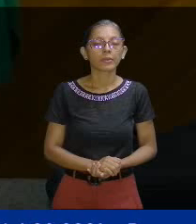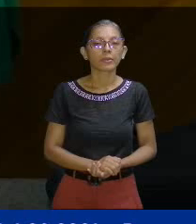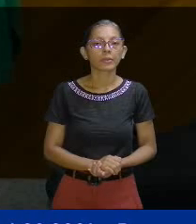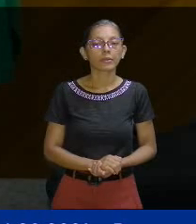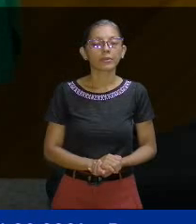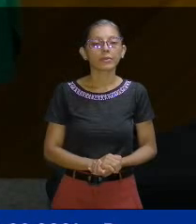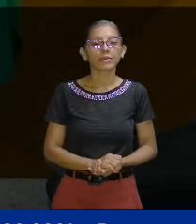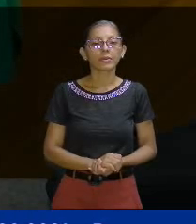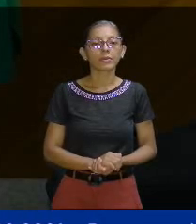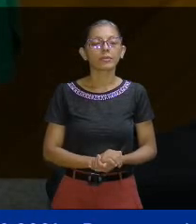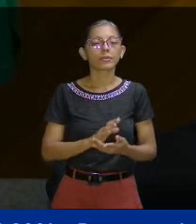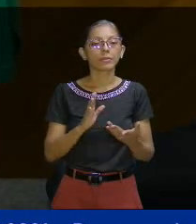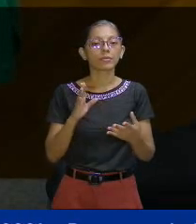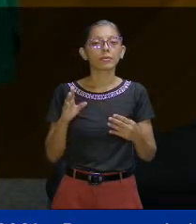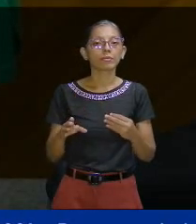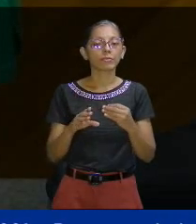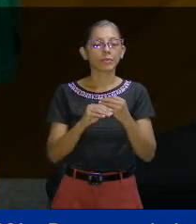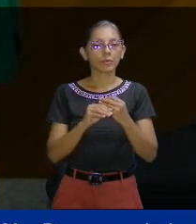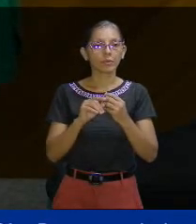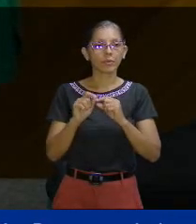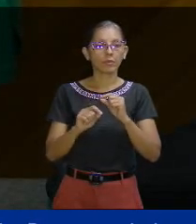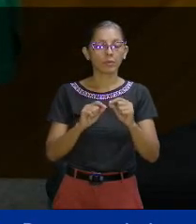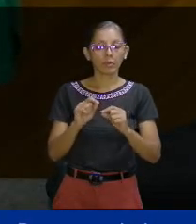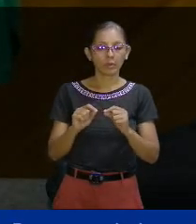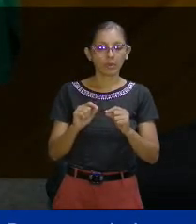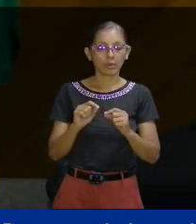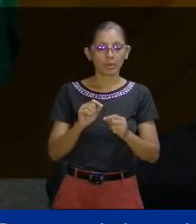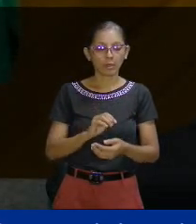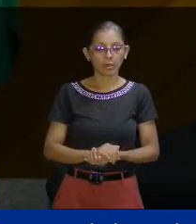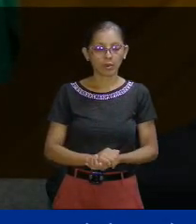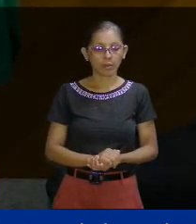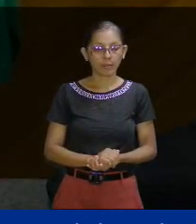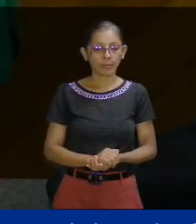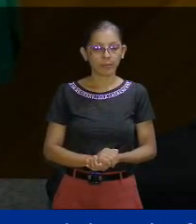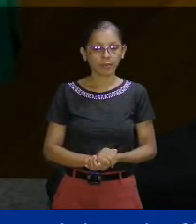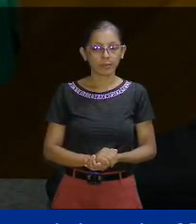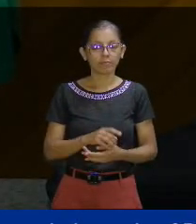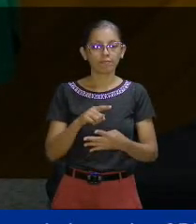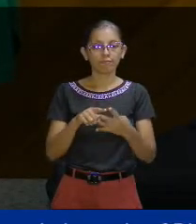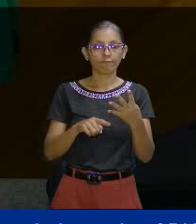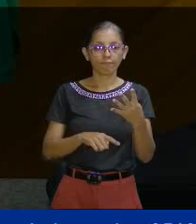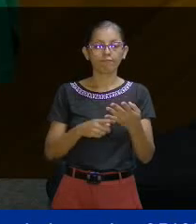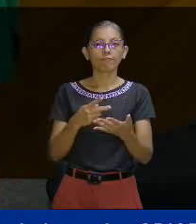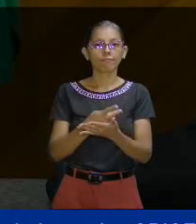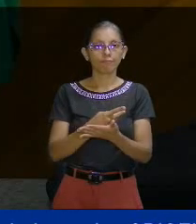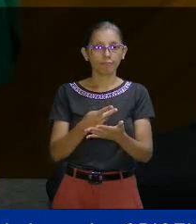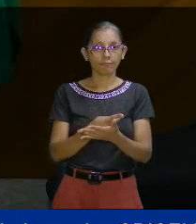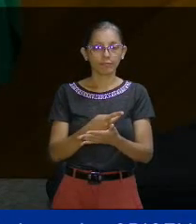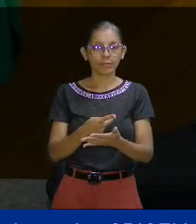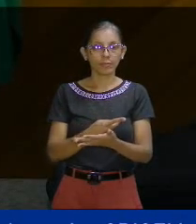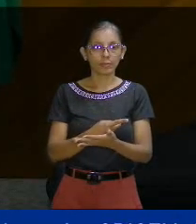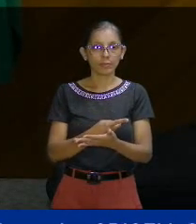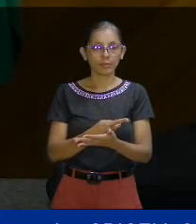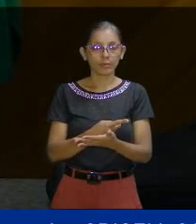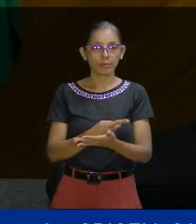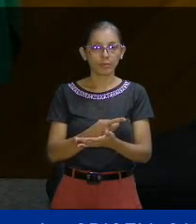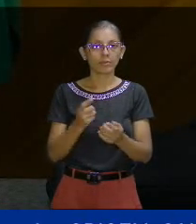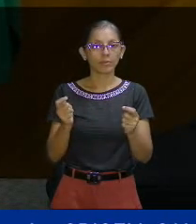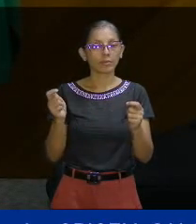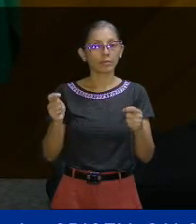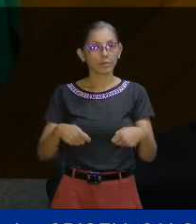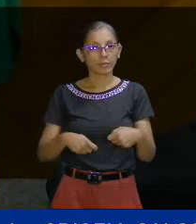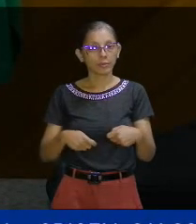razoabilidade. E completo aqui, por 4 infrações de uma sanção